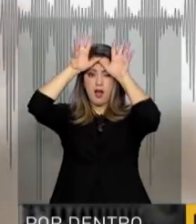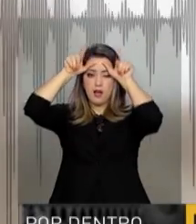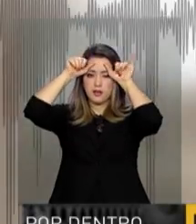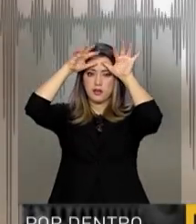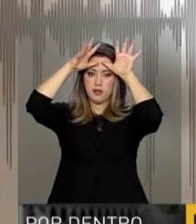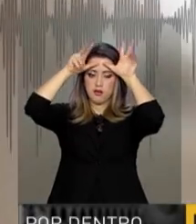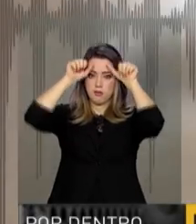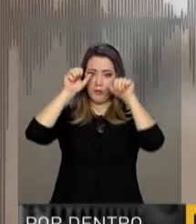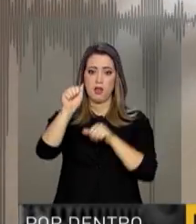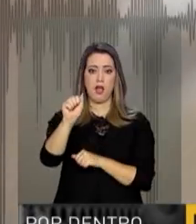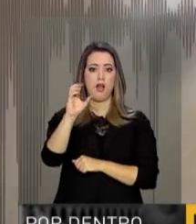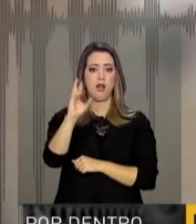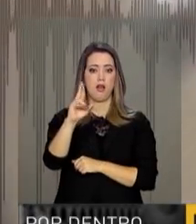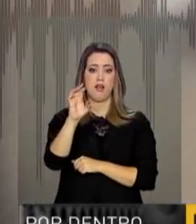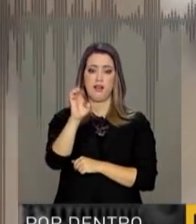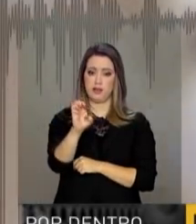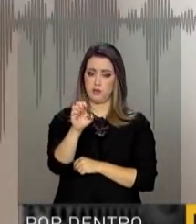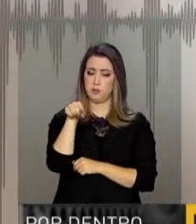diferencial. Aqui